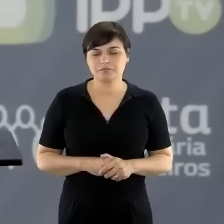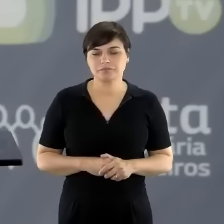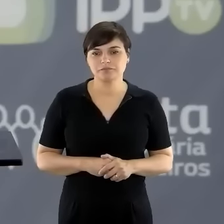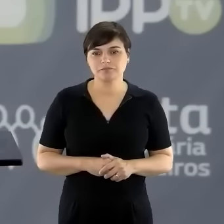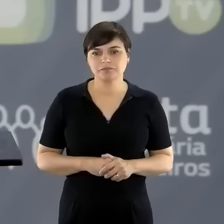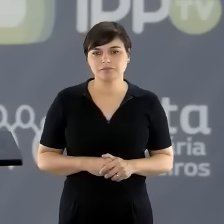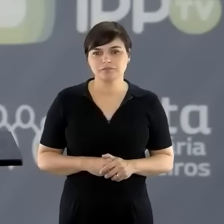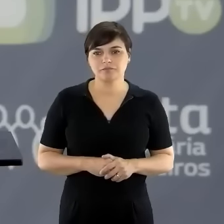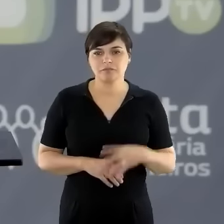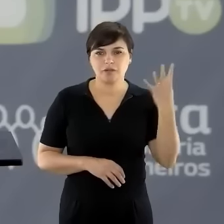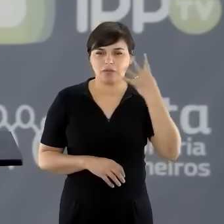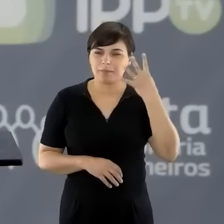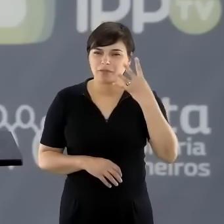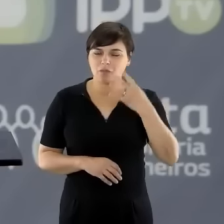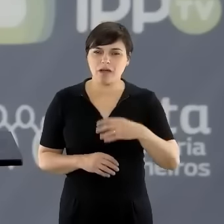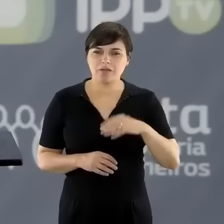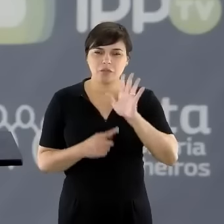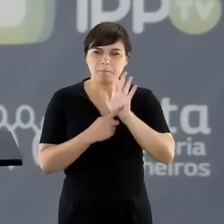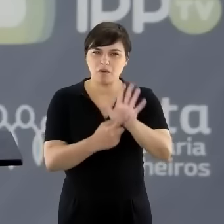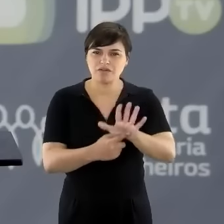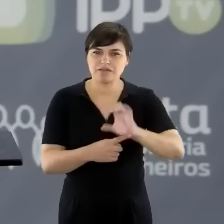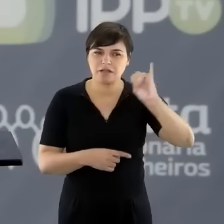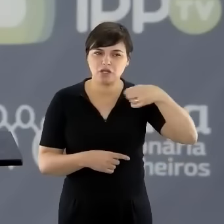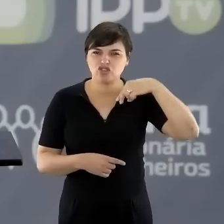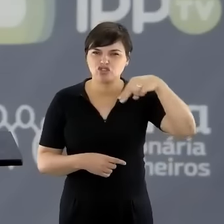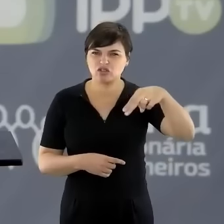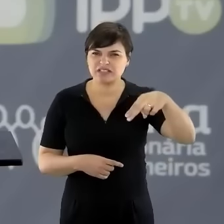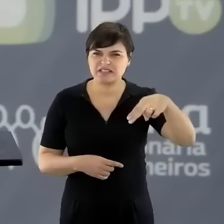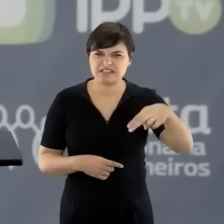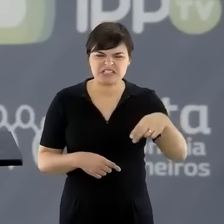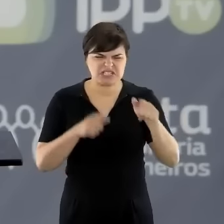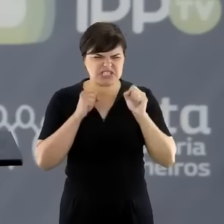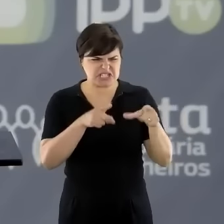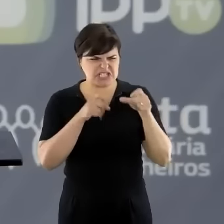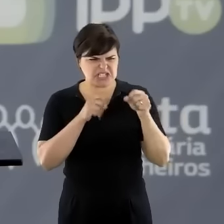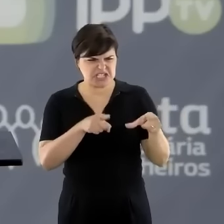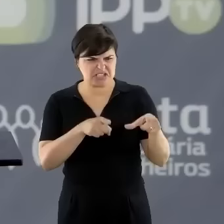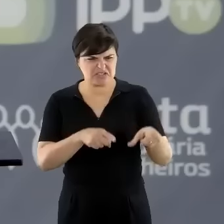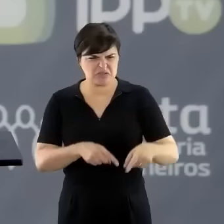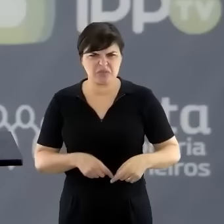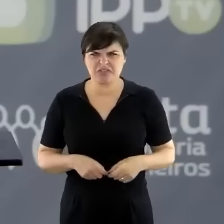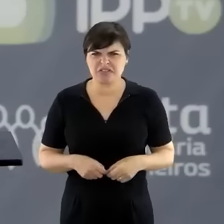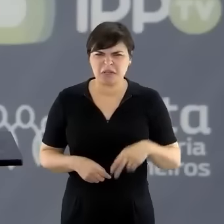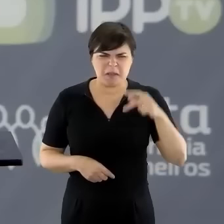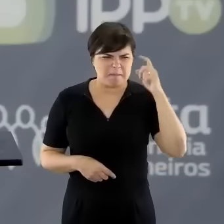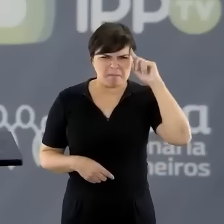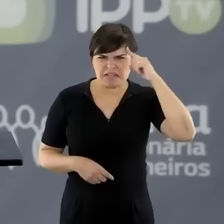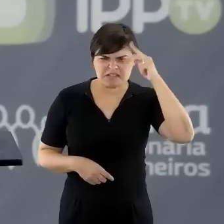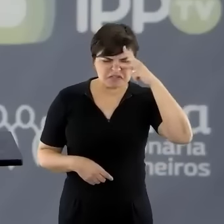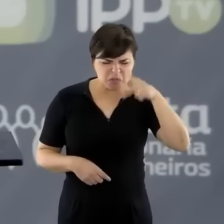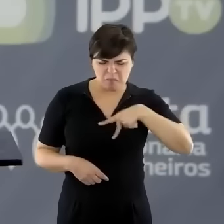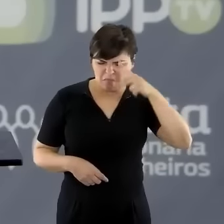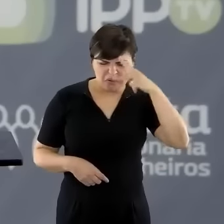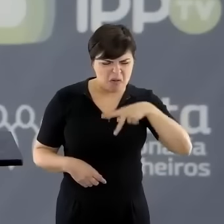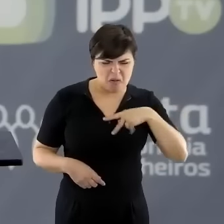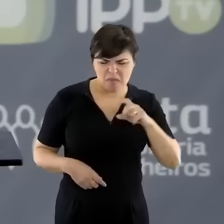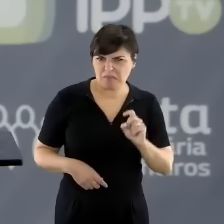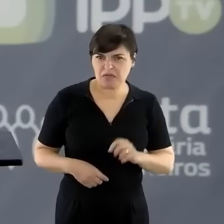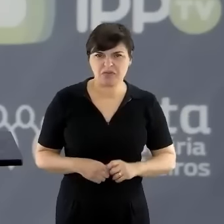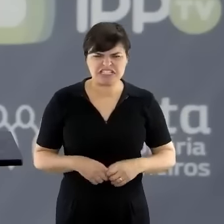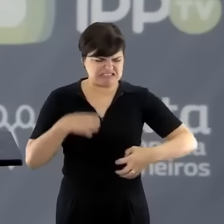crítico egoísta irado o Liv de Jonas termina com a